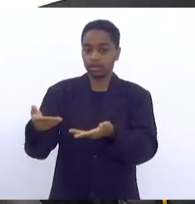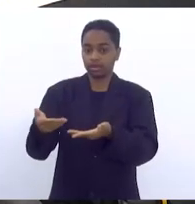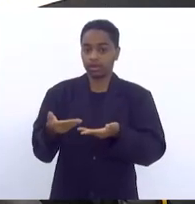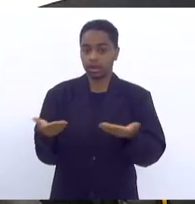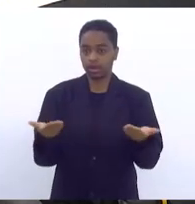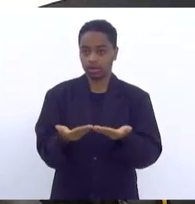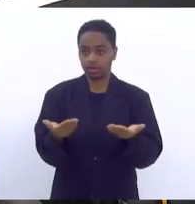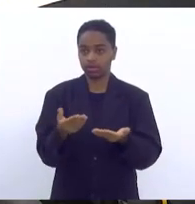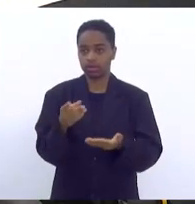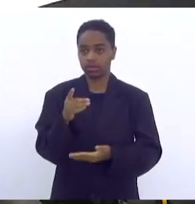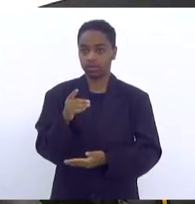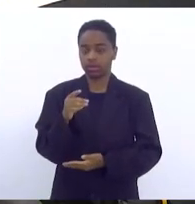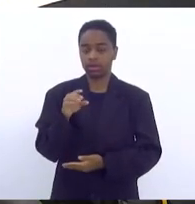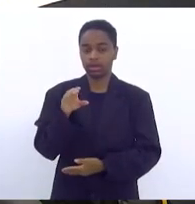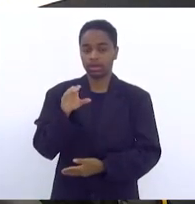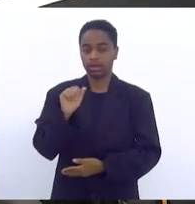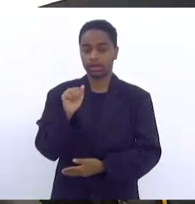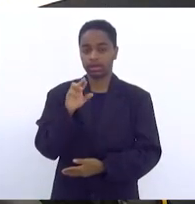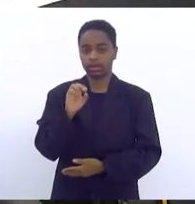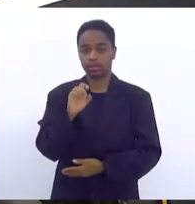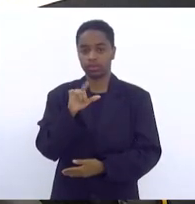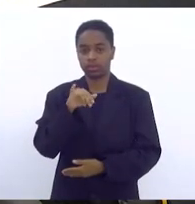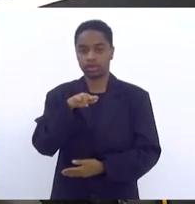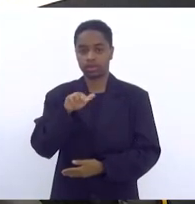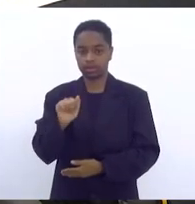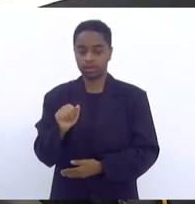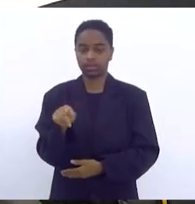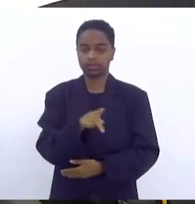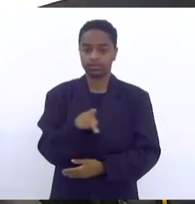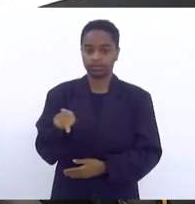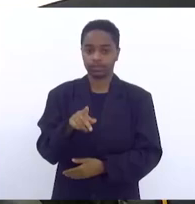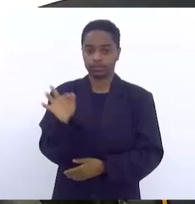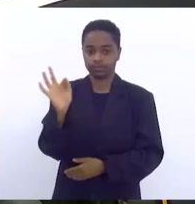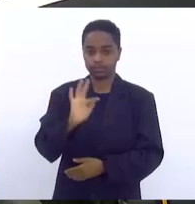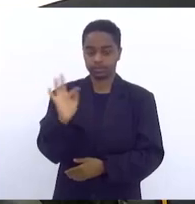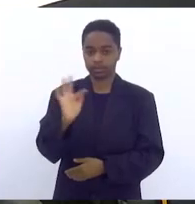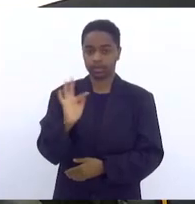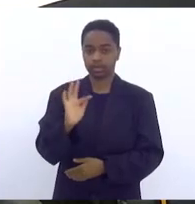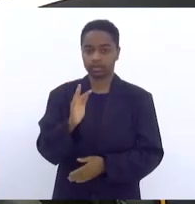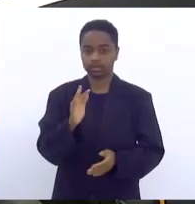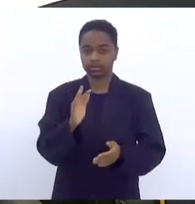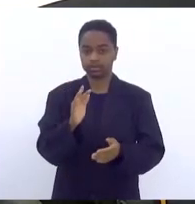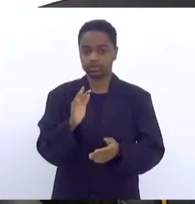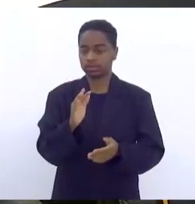dege Carolina que é professora da faculdade de serviço social da